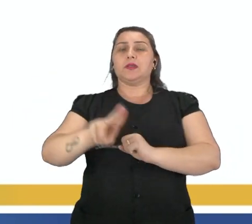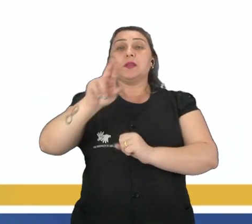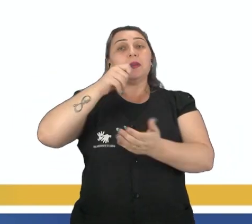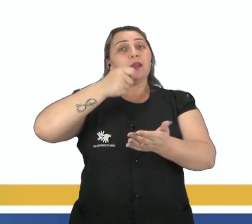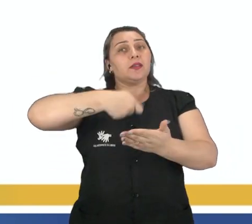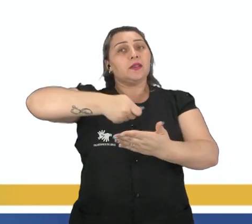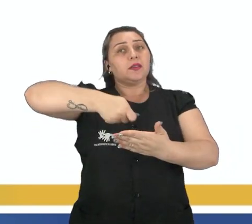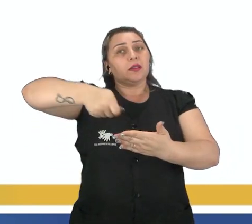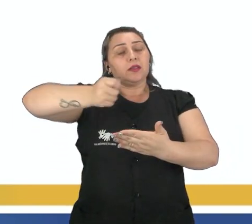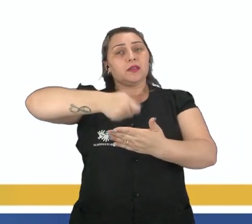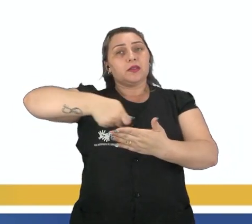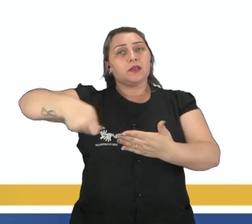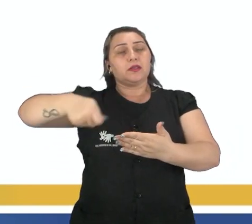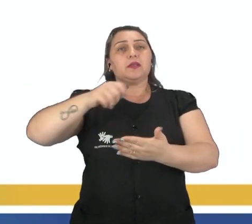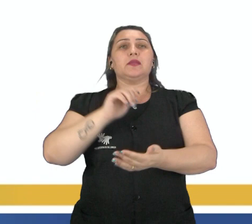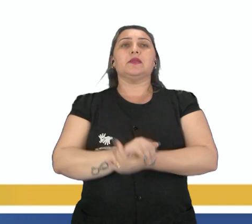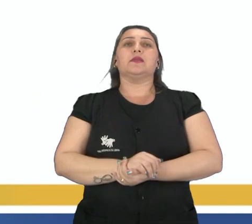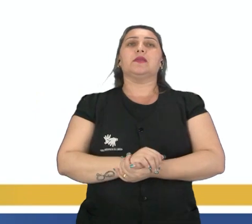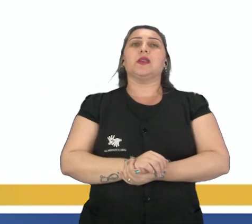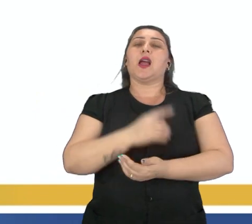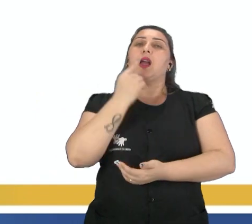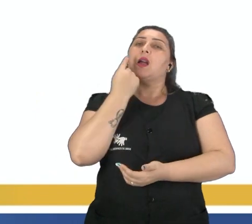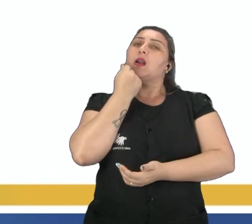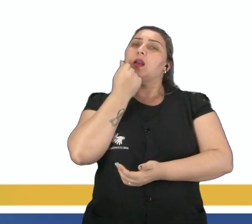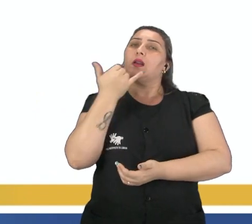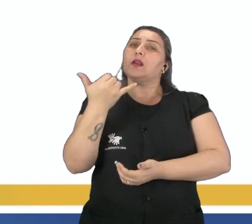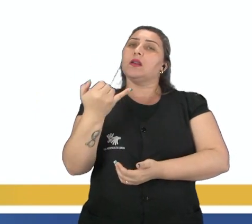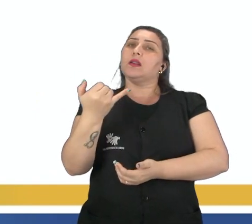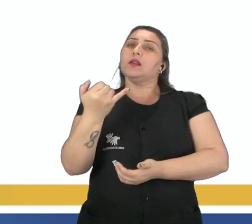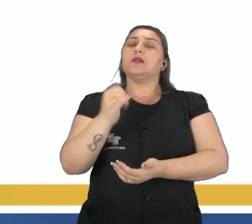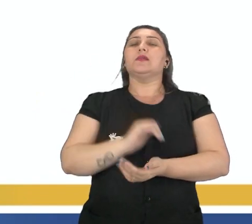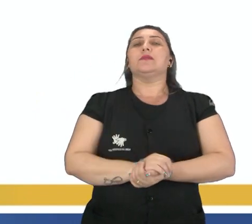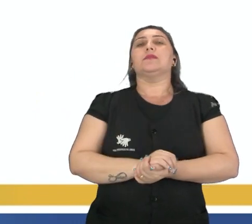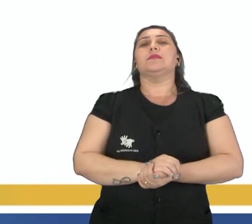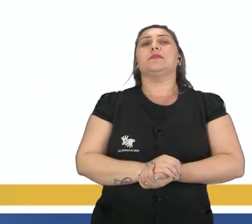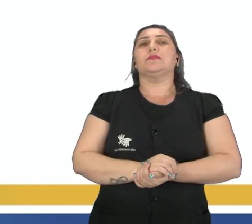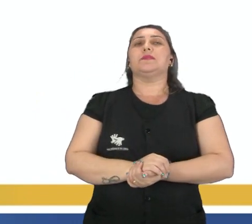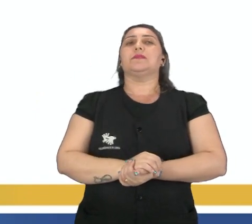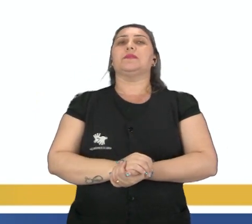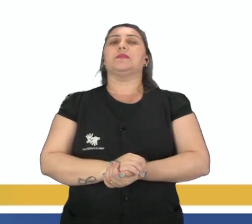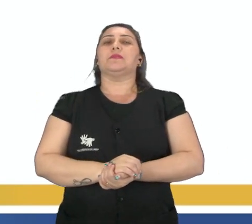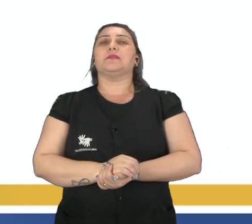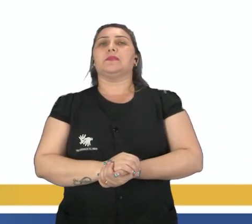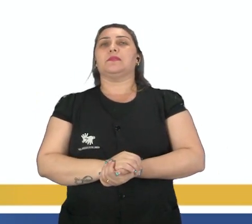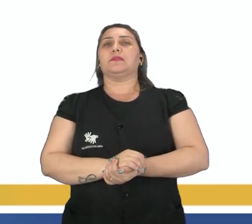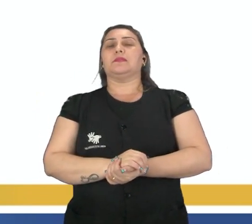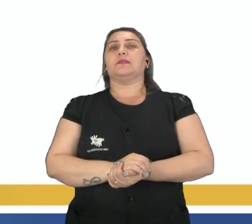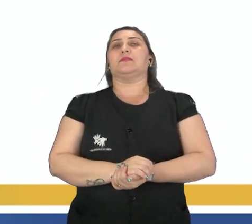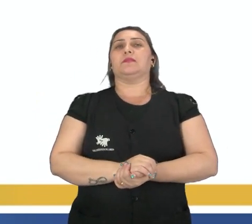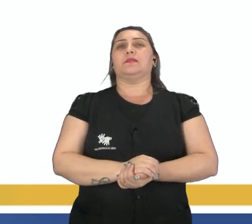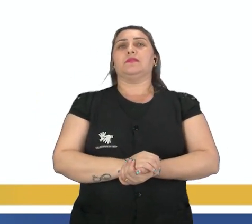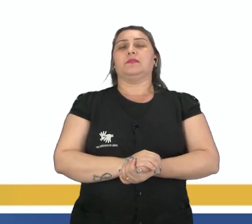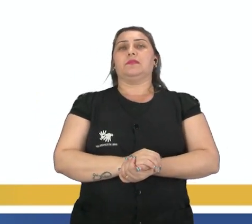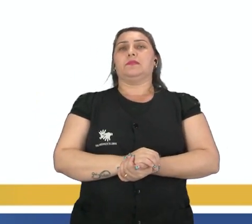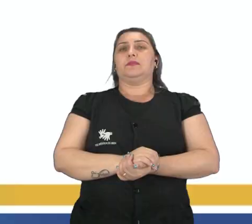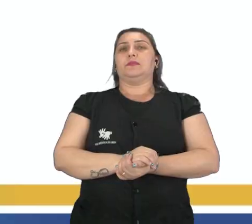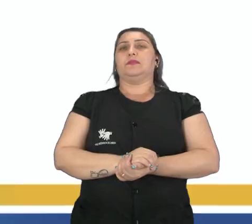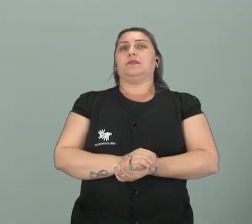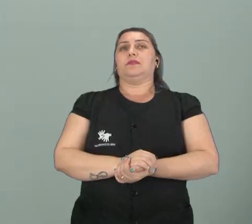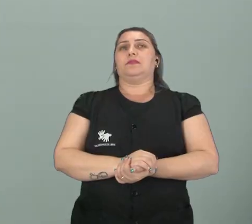pode ser usado para escrever. É o grafite que está presente aí no seu lápis, que faz com que você consiga escrever no seu caderno